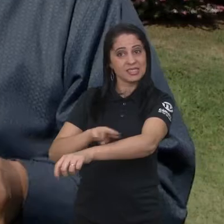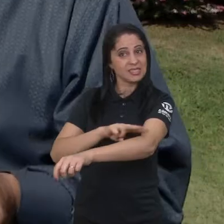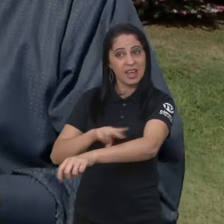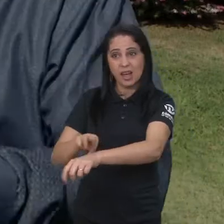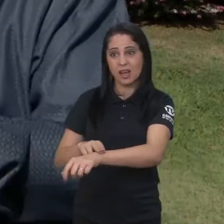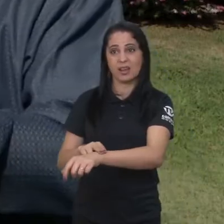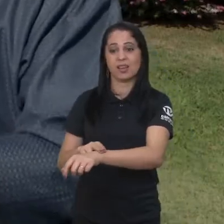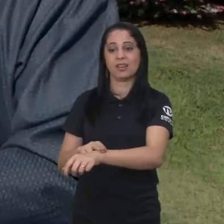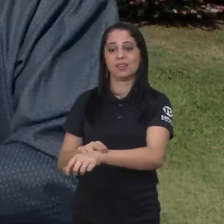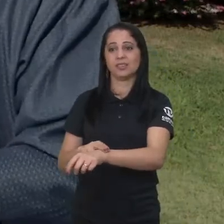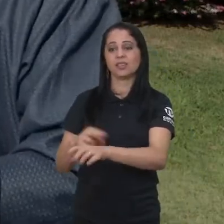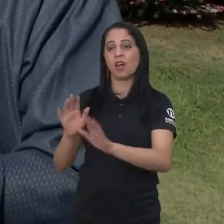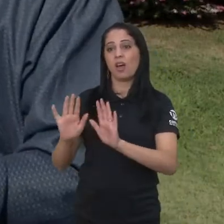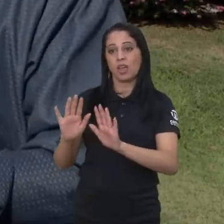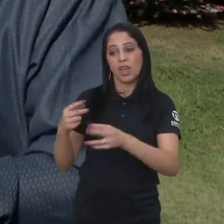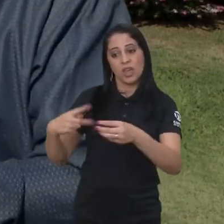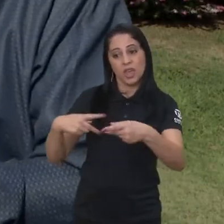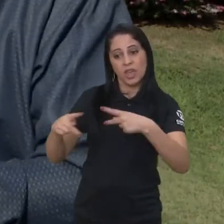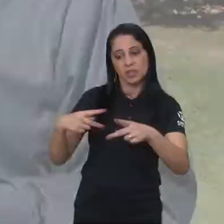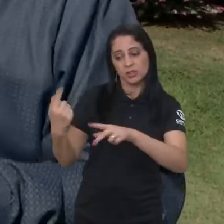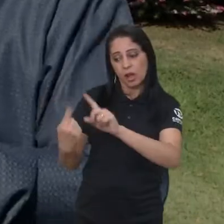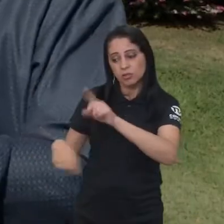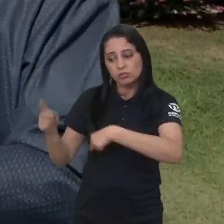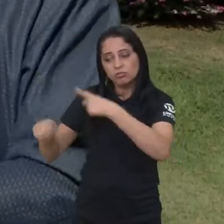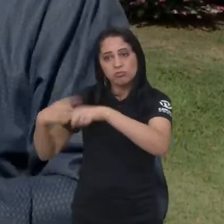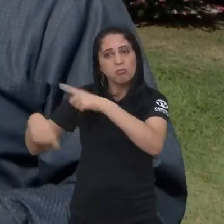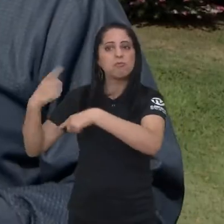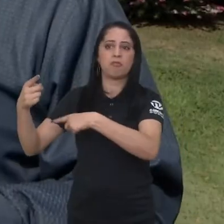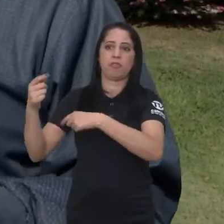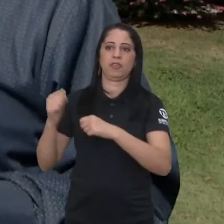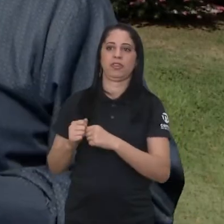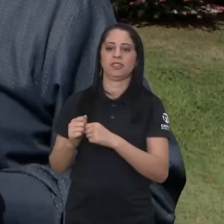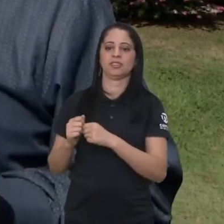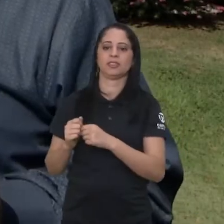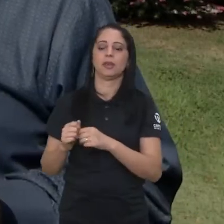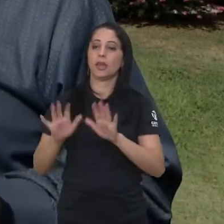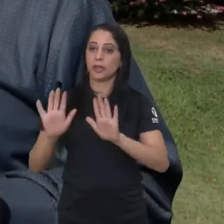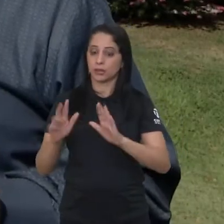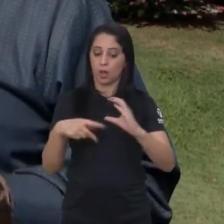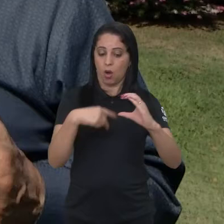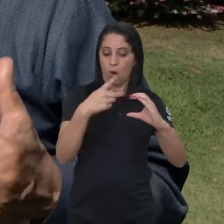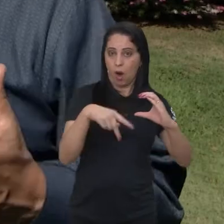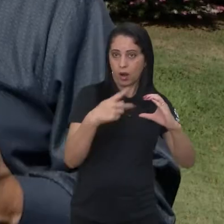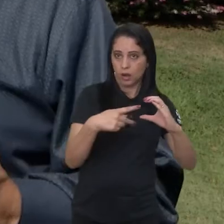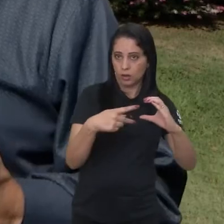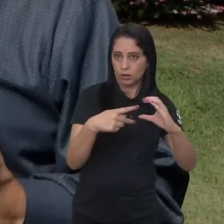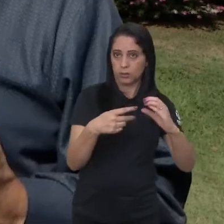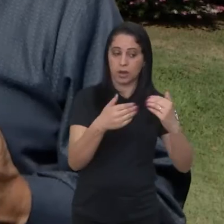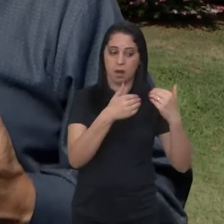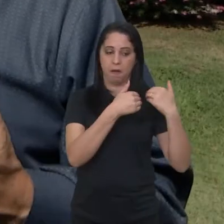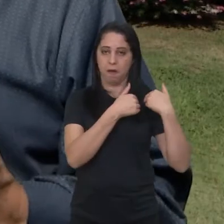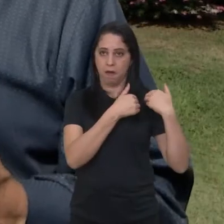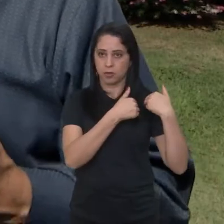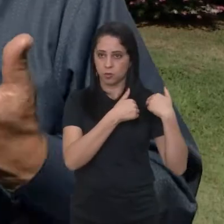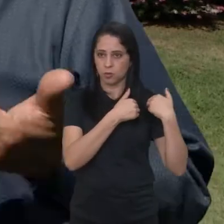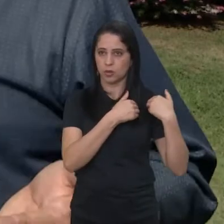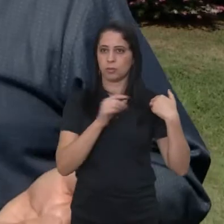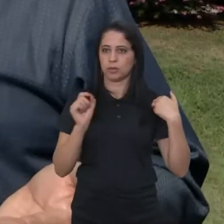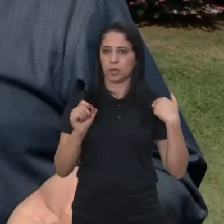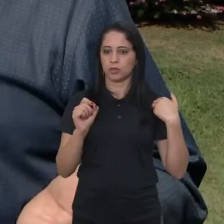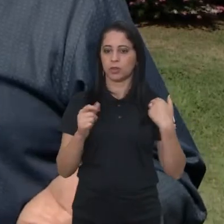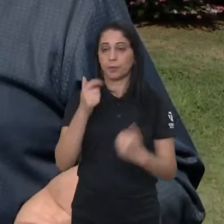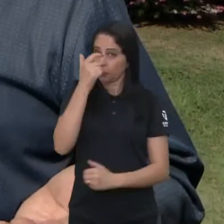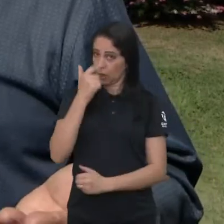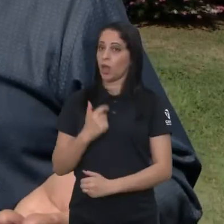pertence, né, para o desenvolvimento da cidade. Então o papel da Câmara é você fazer esse ajuntamento, no caso aqui eu